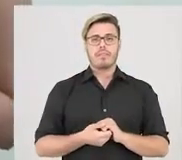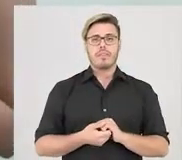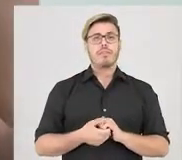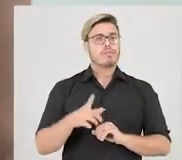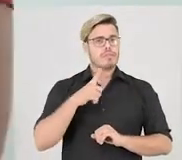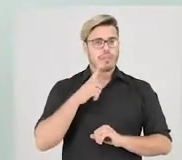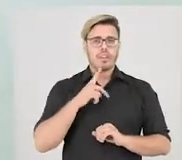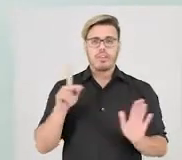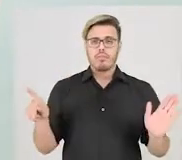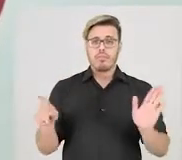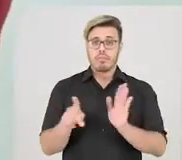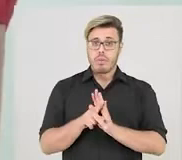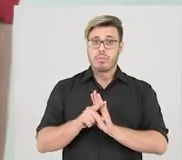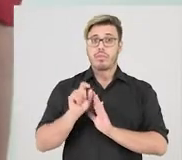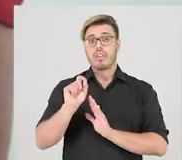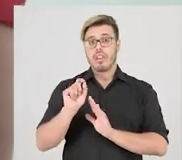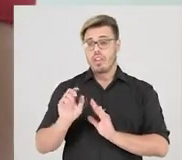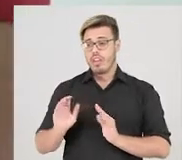Educacional Individualizado.